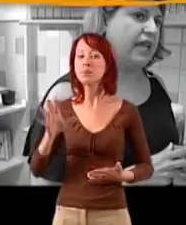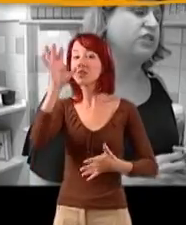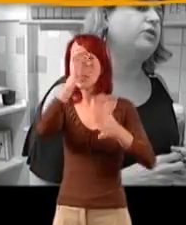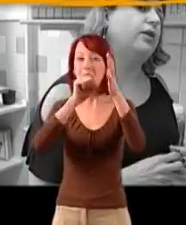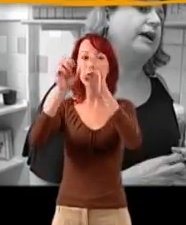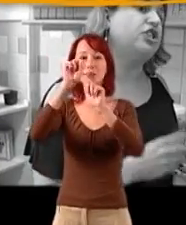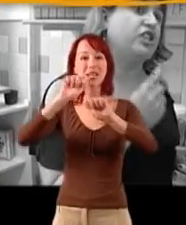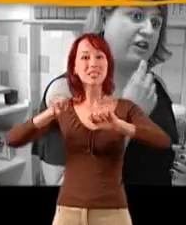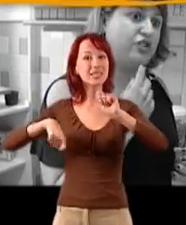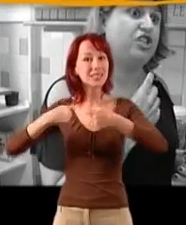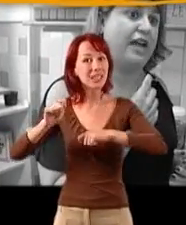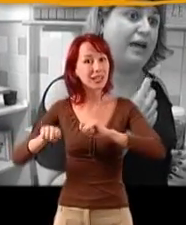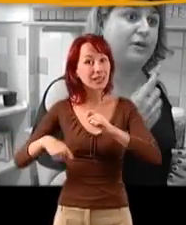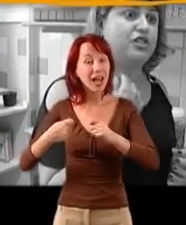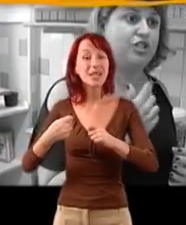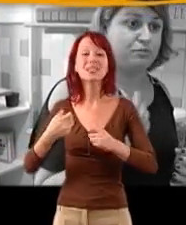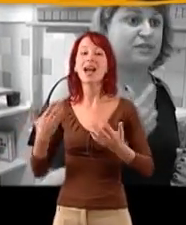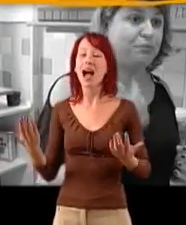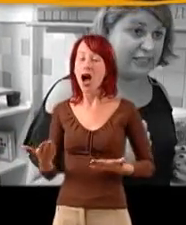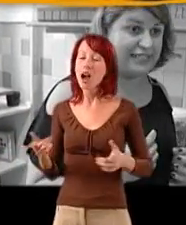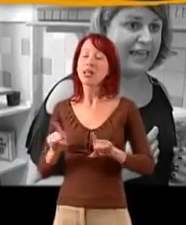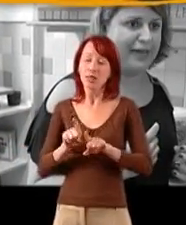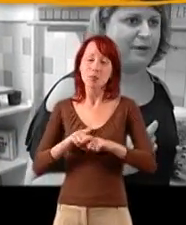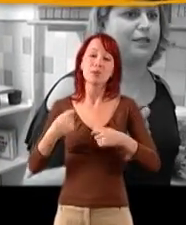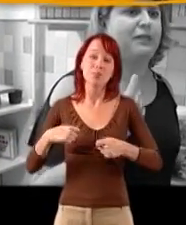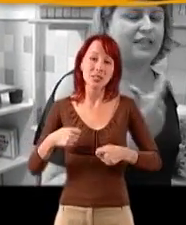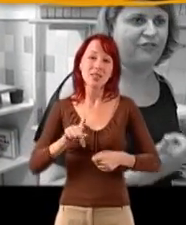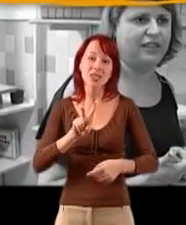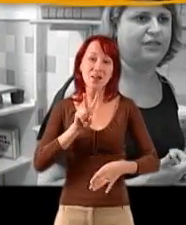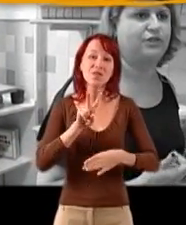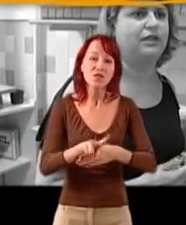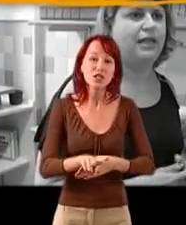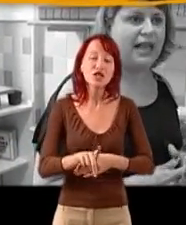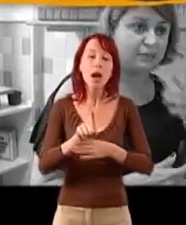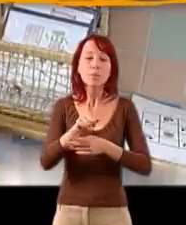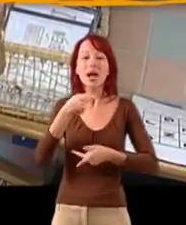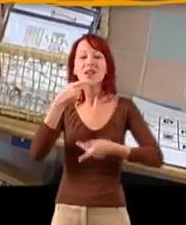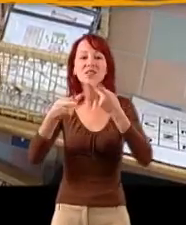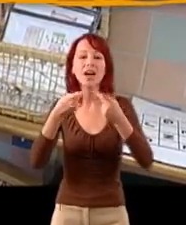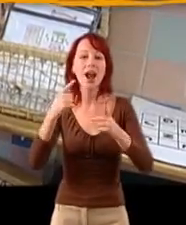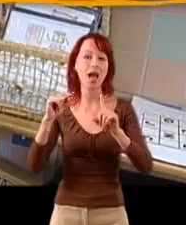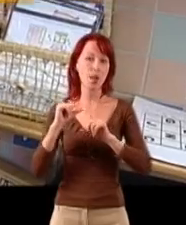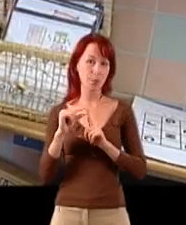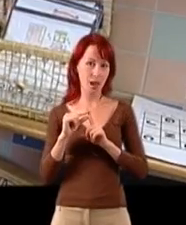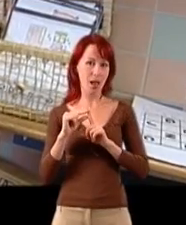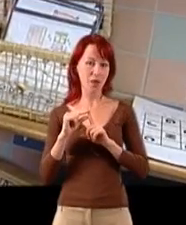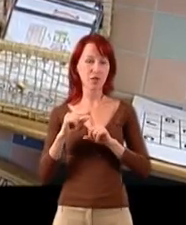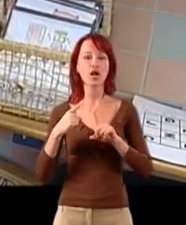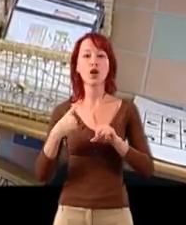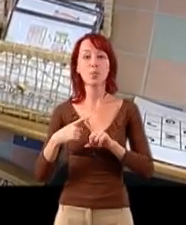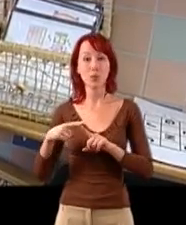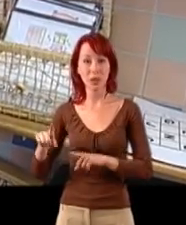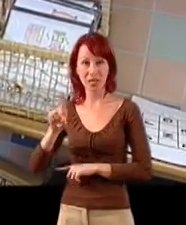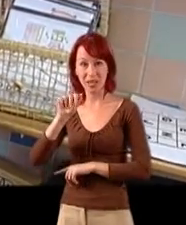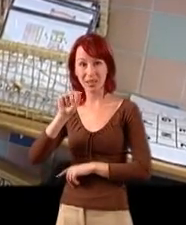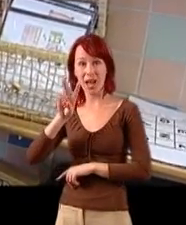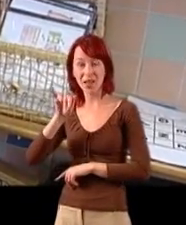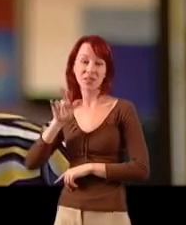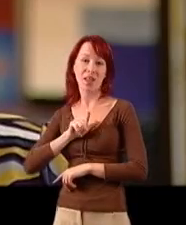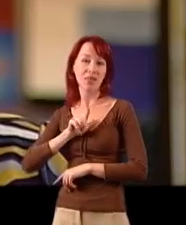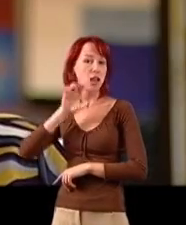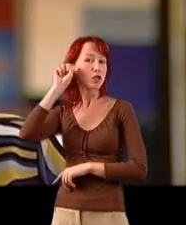todo o gesto, a gente tem que vigiar para a gente se policiar, para também estar falando as palavras, porque ele está